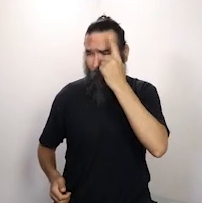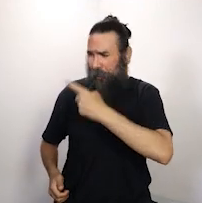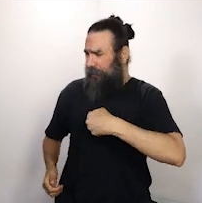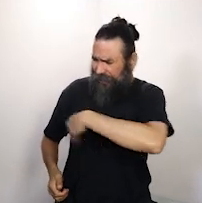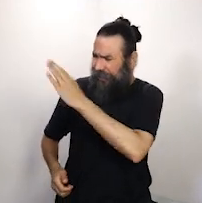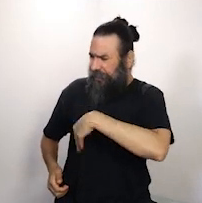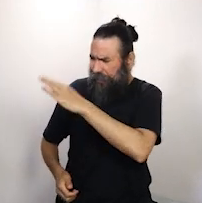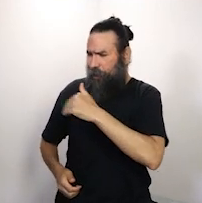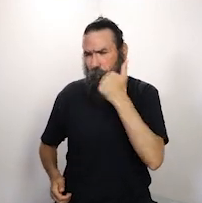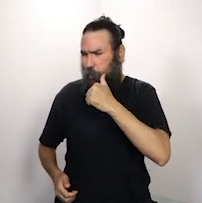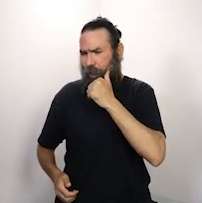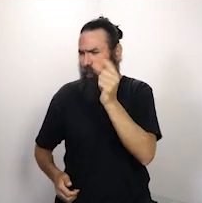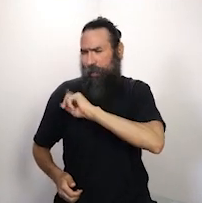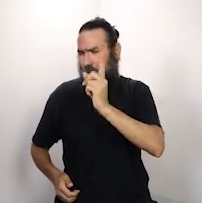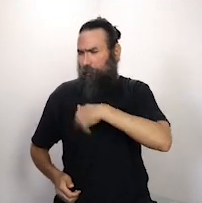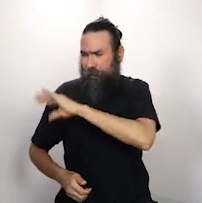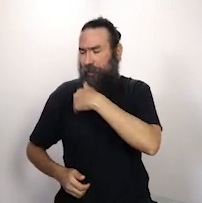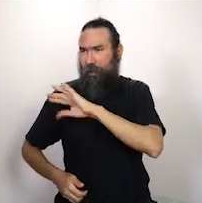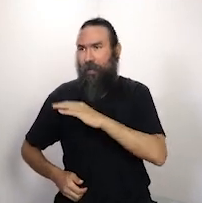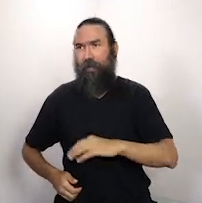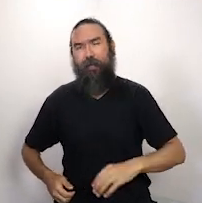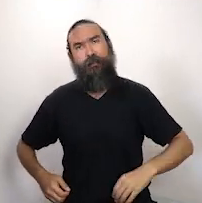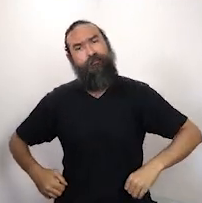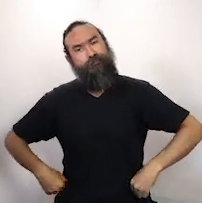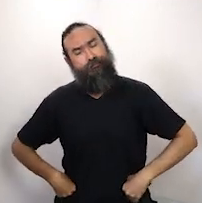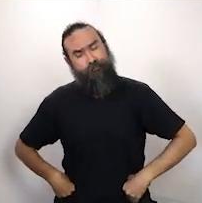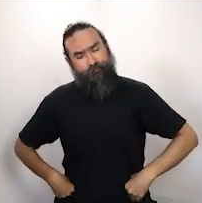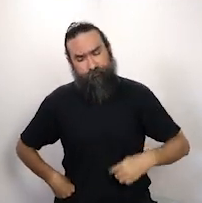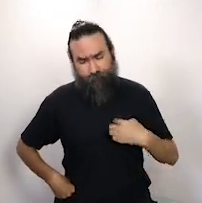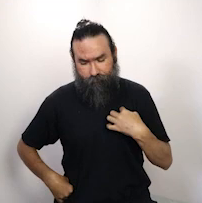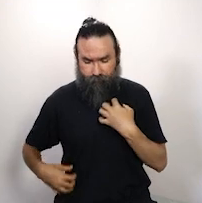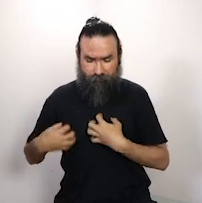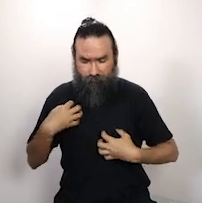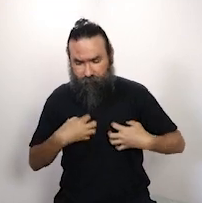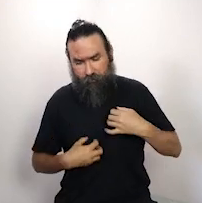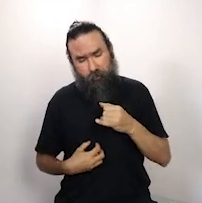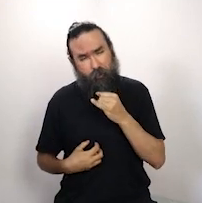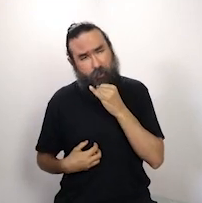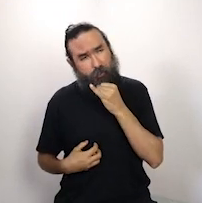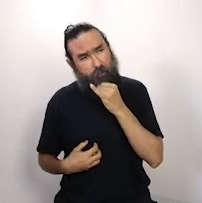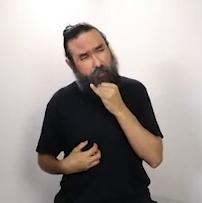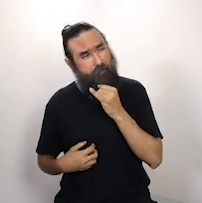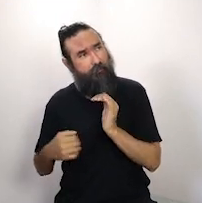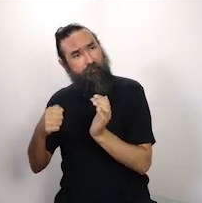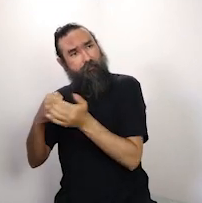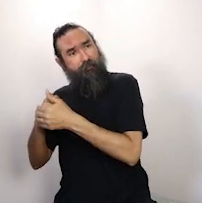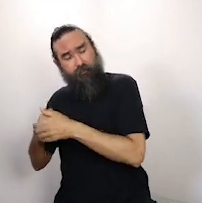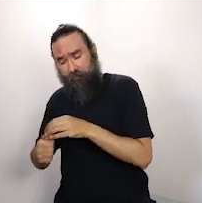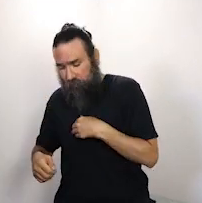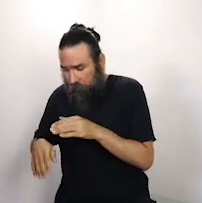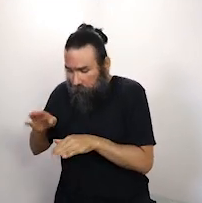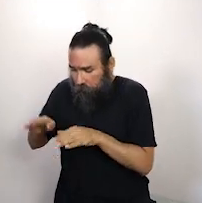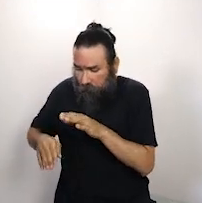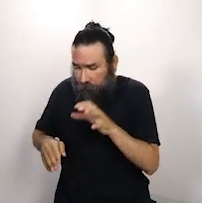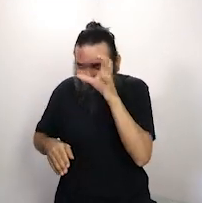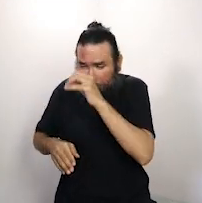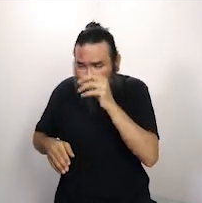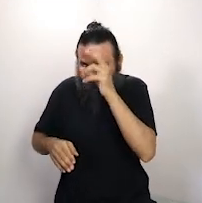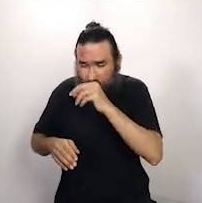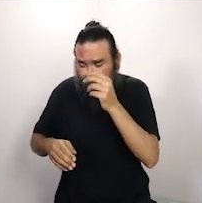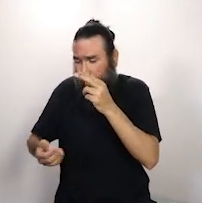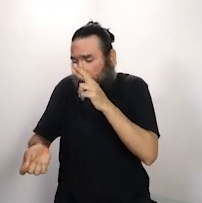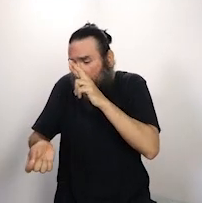mulher das ar, sobe daqui. E eu ia embora triste, ficava longe, batendo nas latinhas, né, aprendendo os